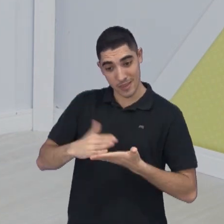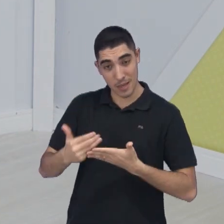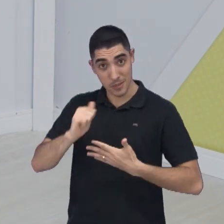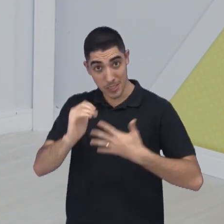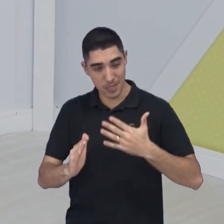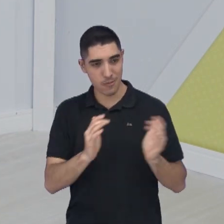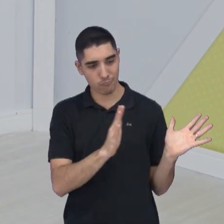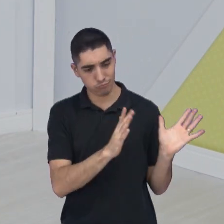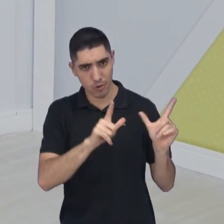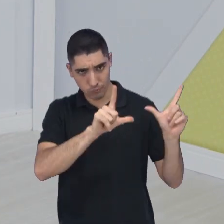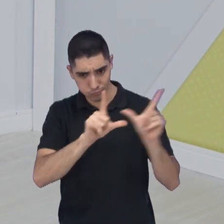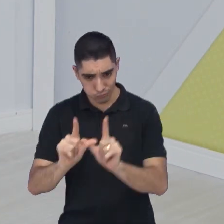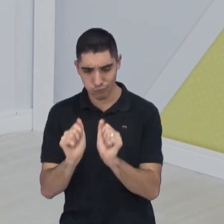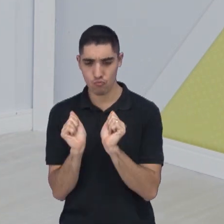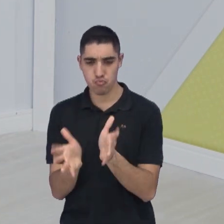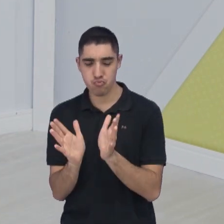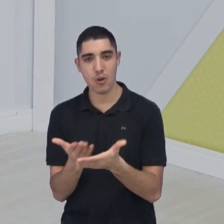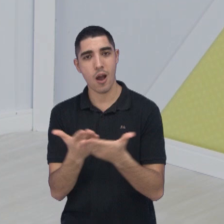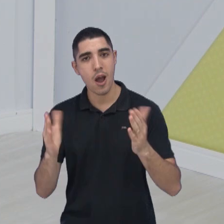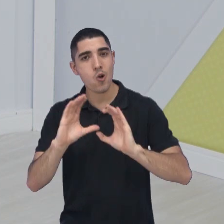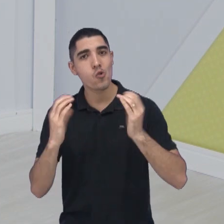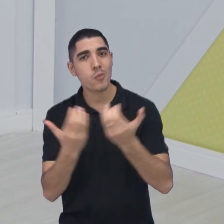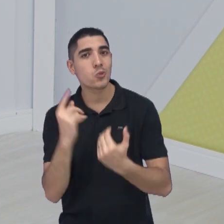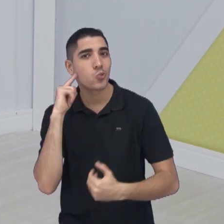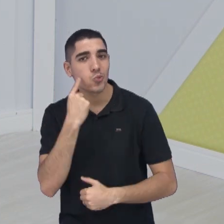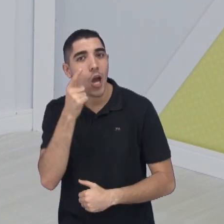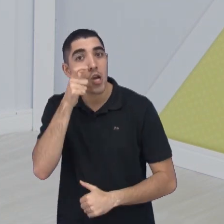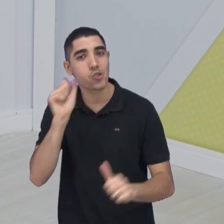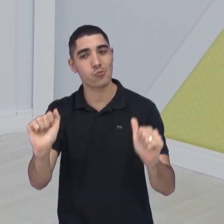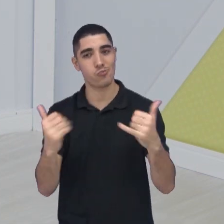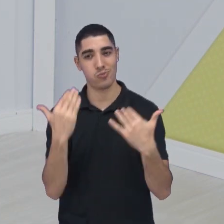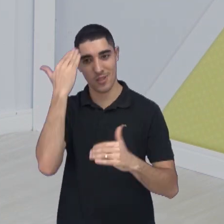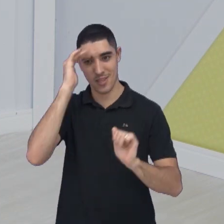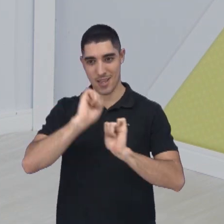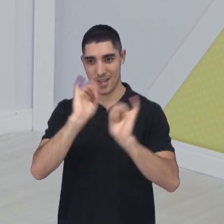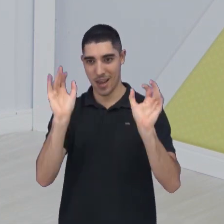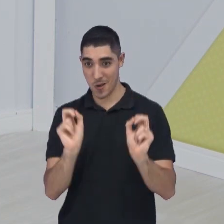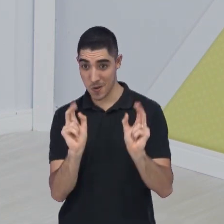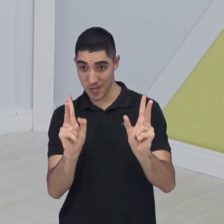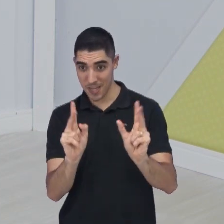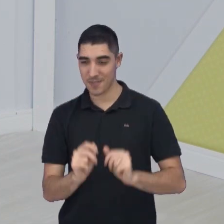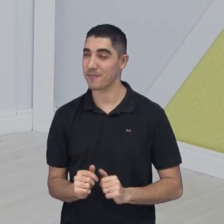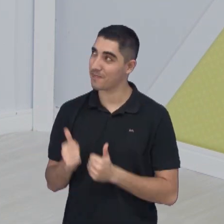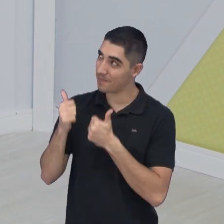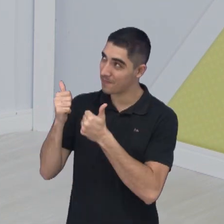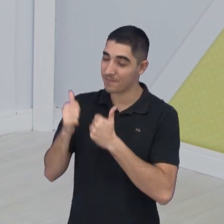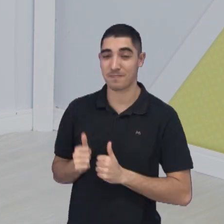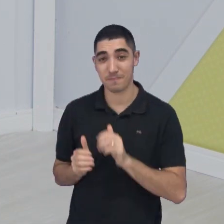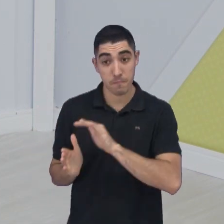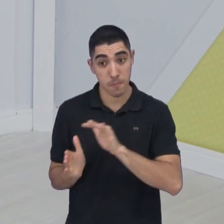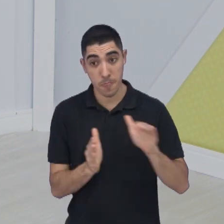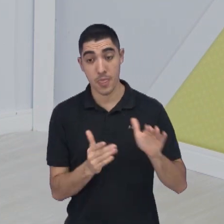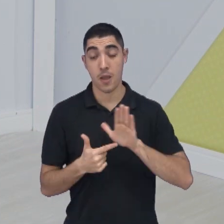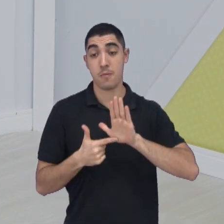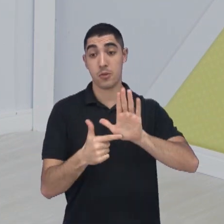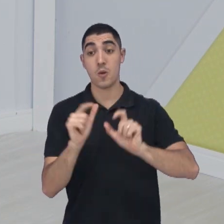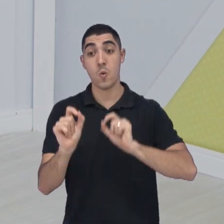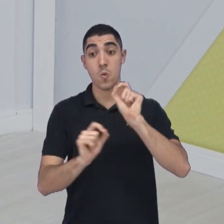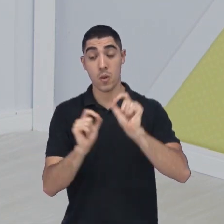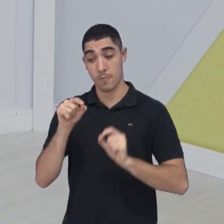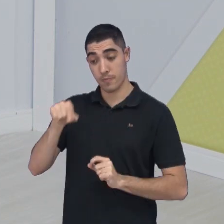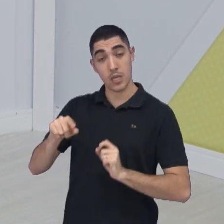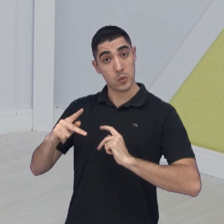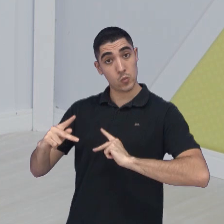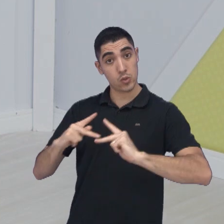a informação para a comunidade surda que acompanha o nosso Hora, tá certo? E olha só, a gente começa falando de vôlei, do Vôlei